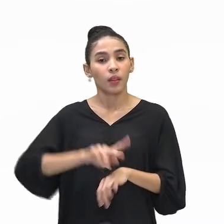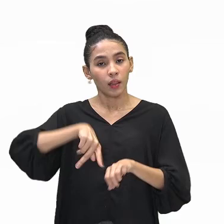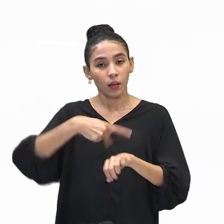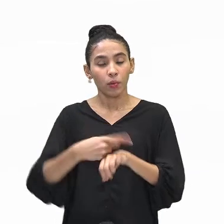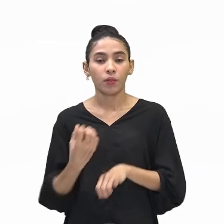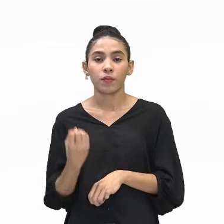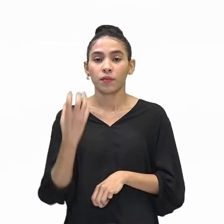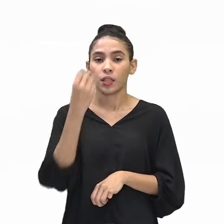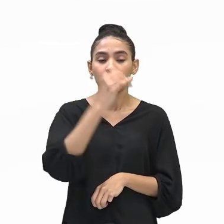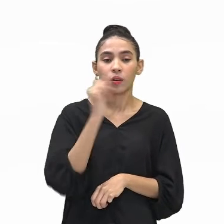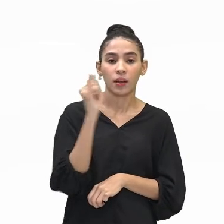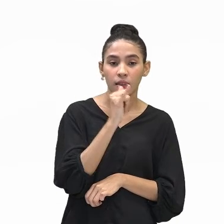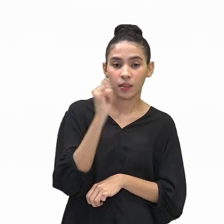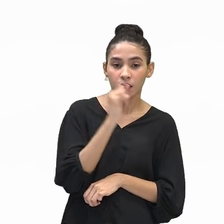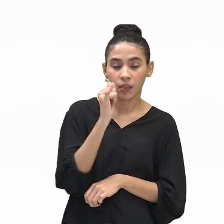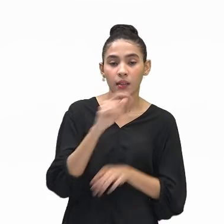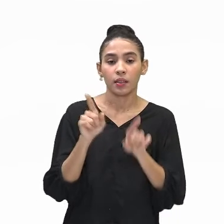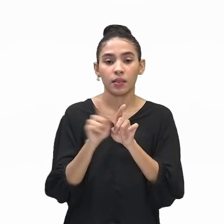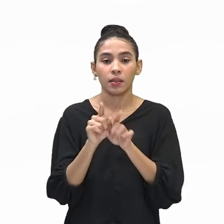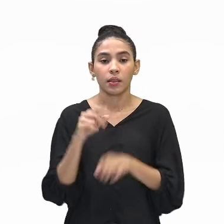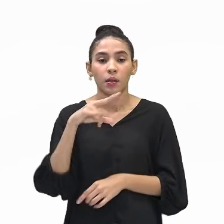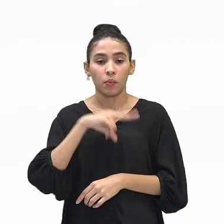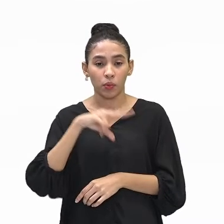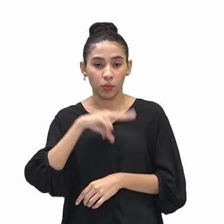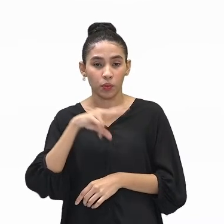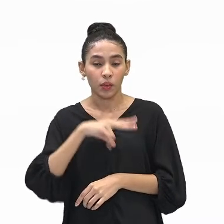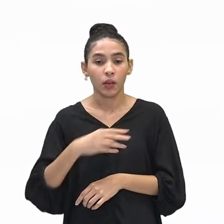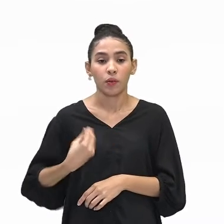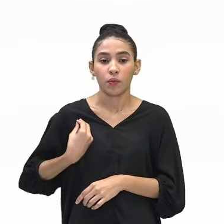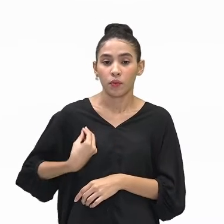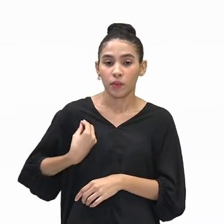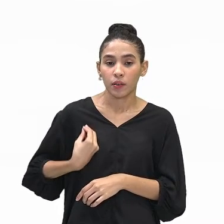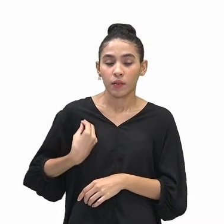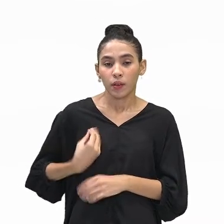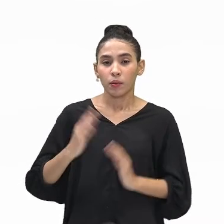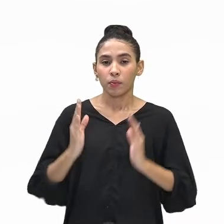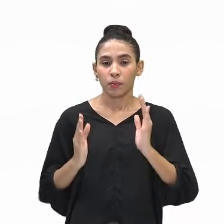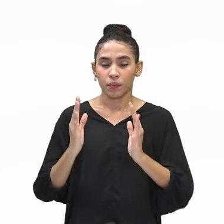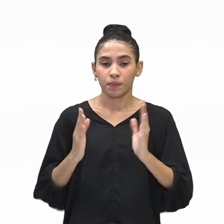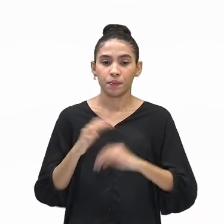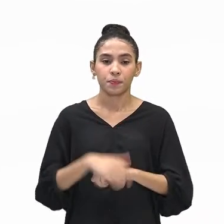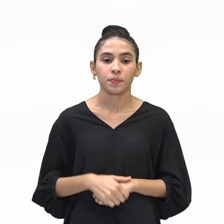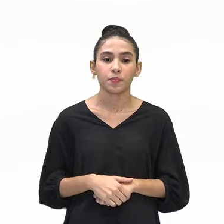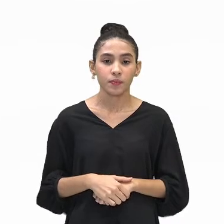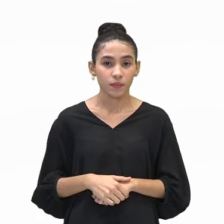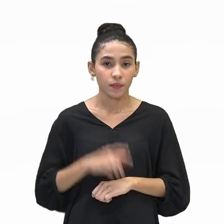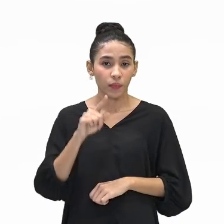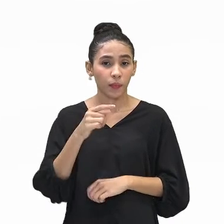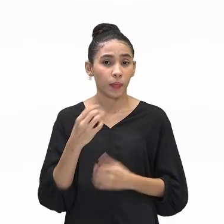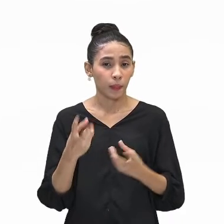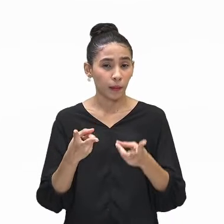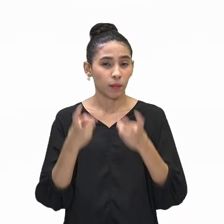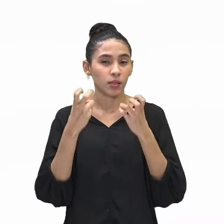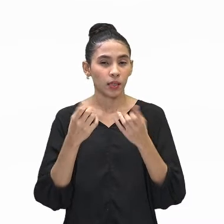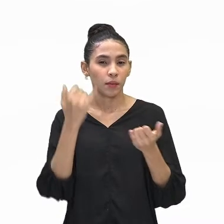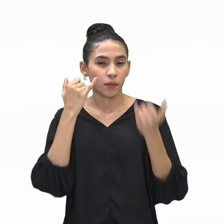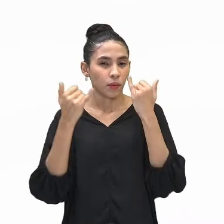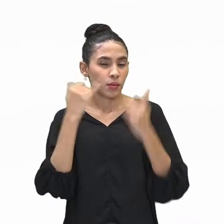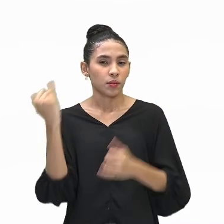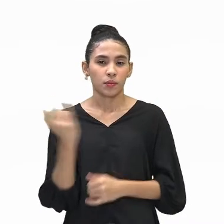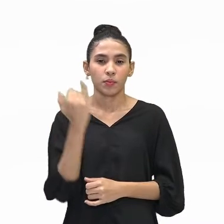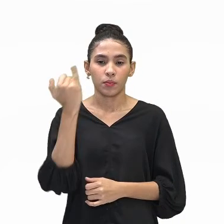Posteriormente, viajou à Itália e a Portugal, onde viveu por determinado período. Olha a informação importante sobre